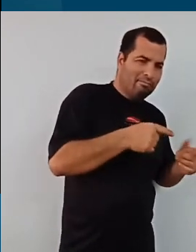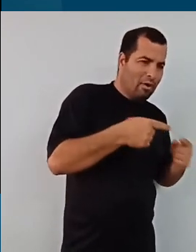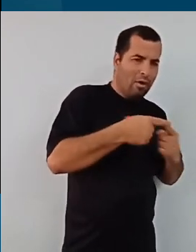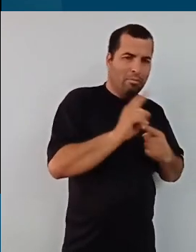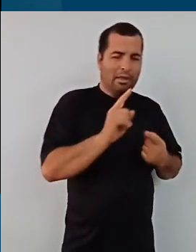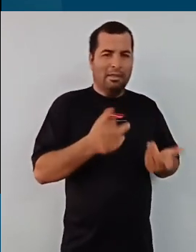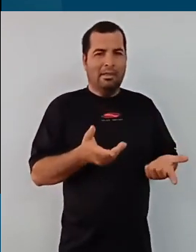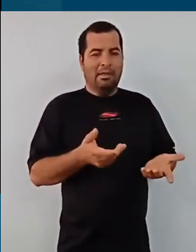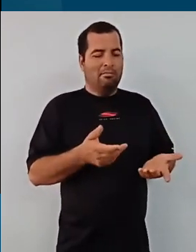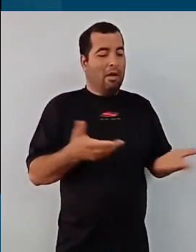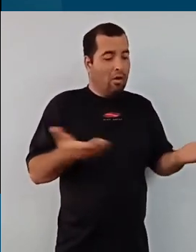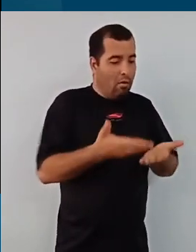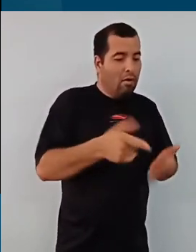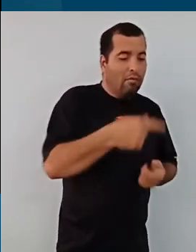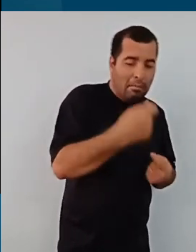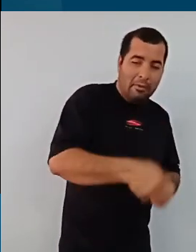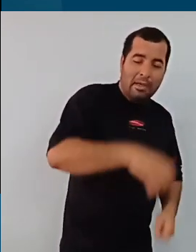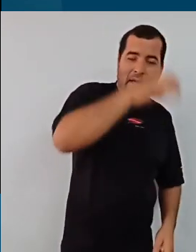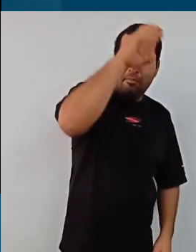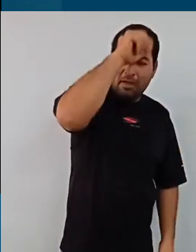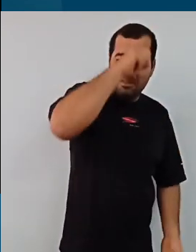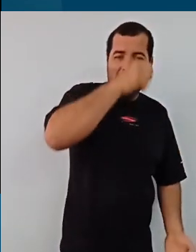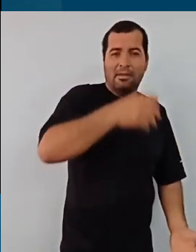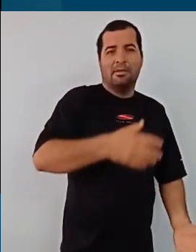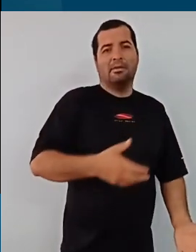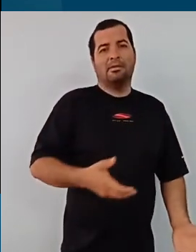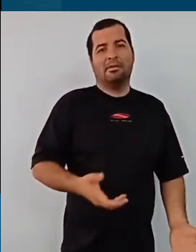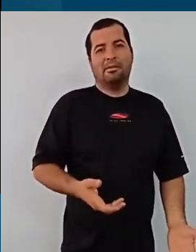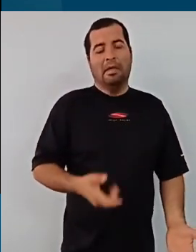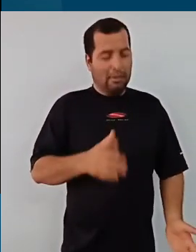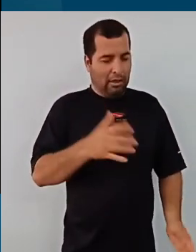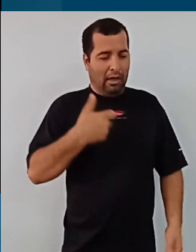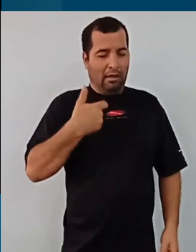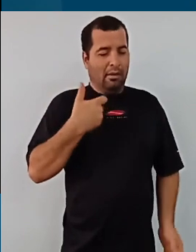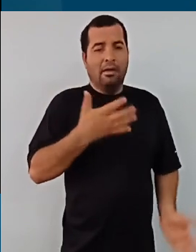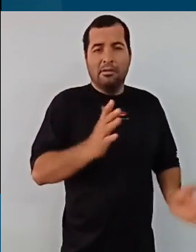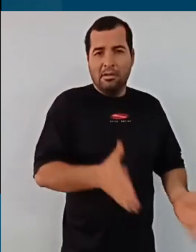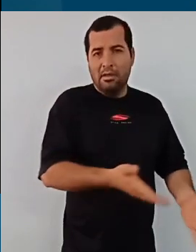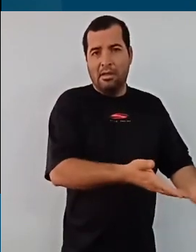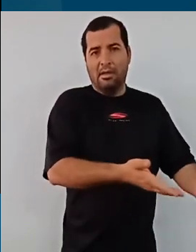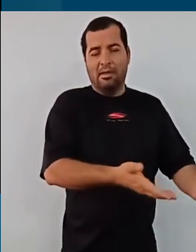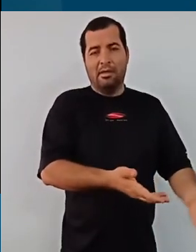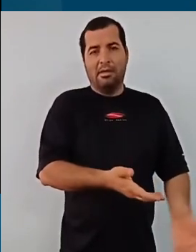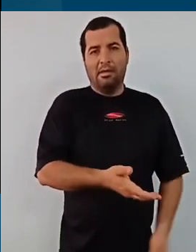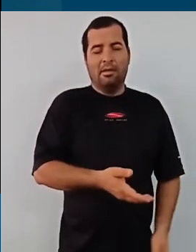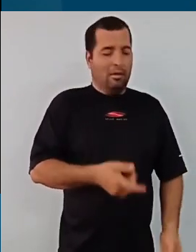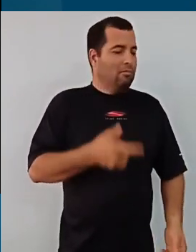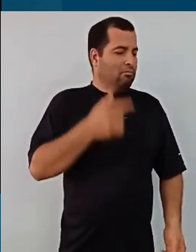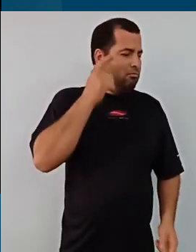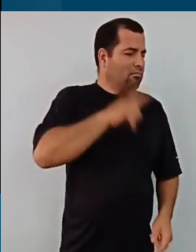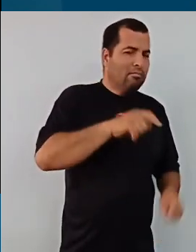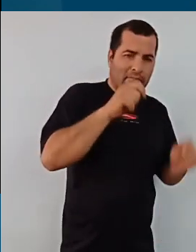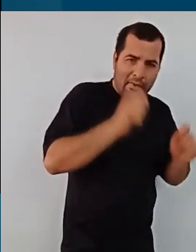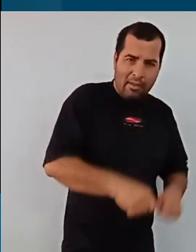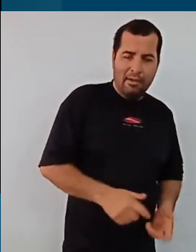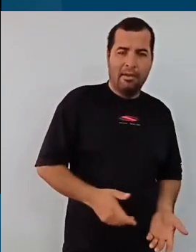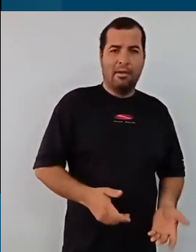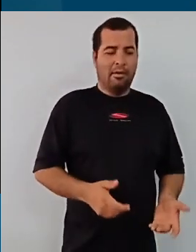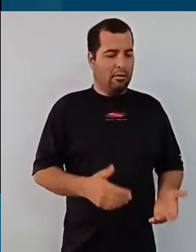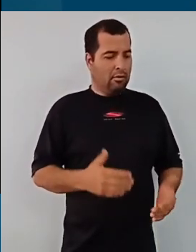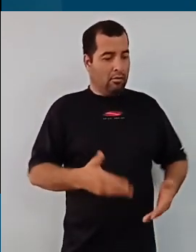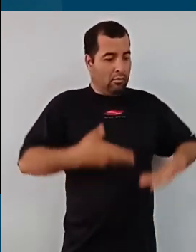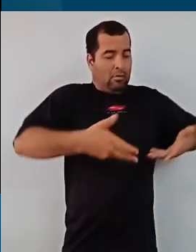saiba, está na hora dele aprender isso, ele tem idade, cognição,